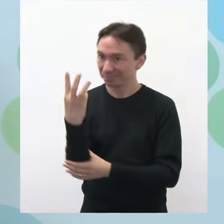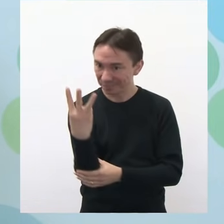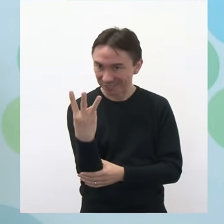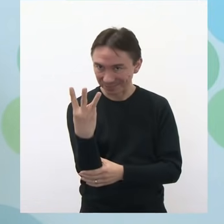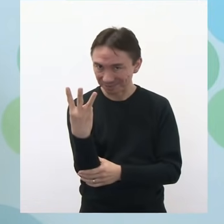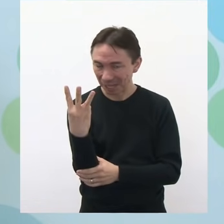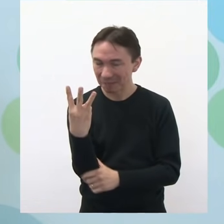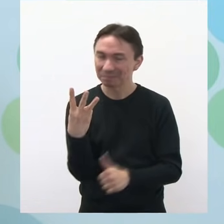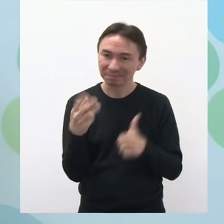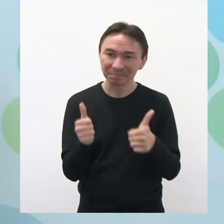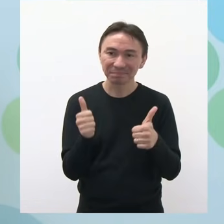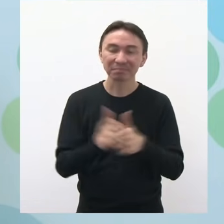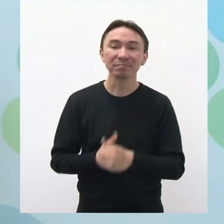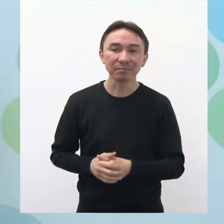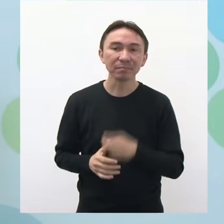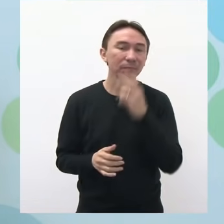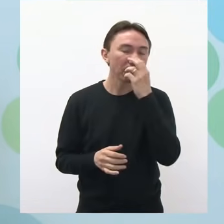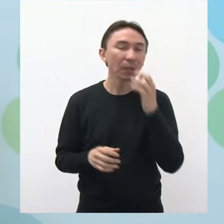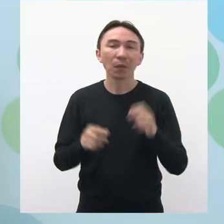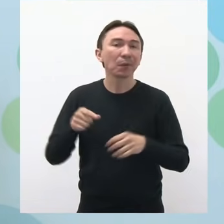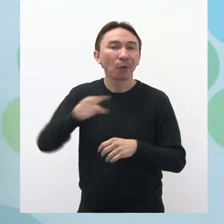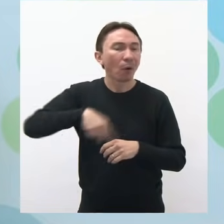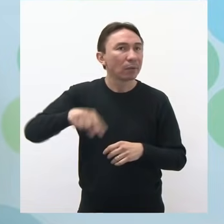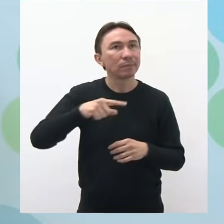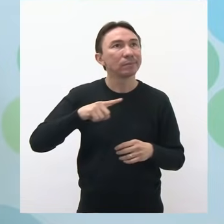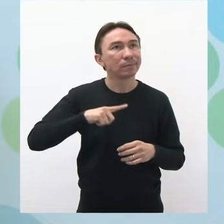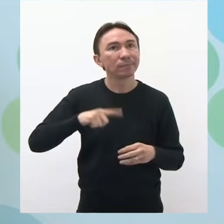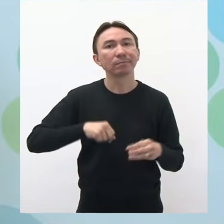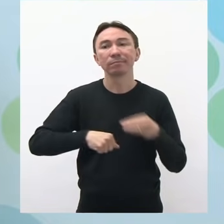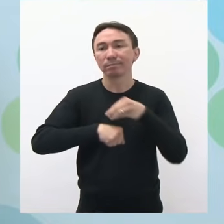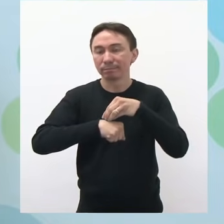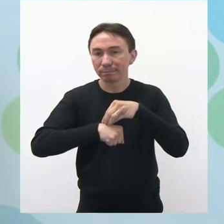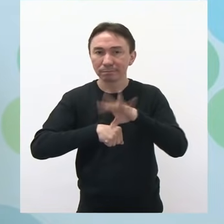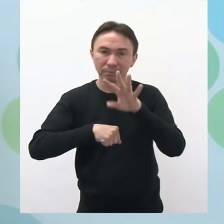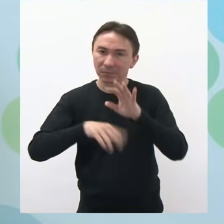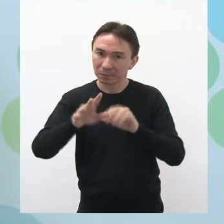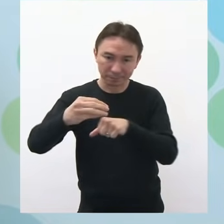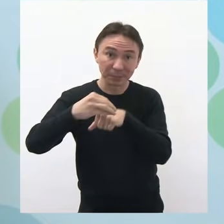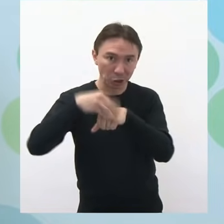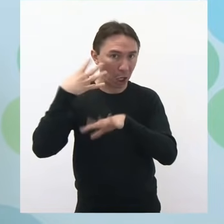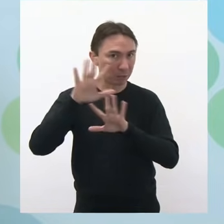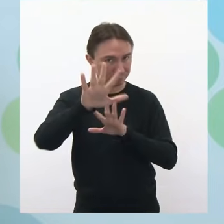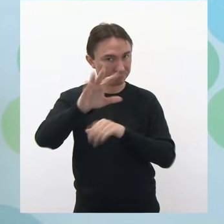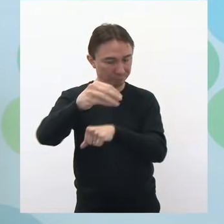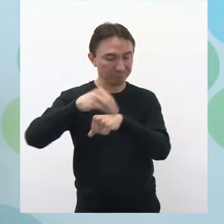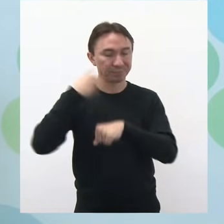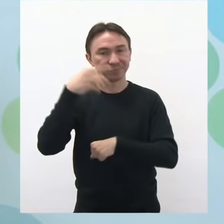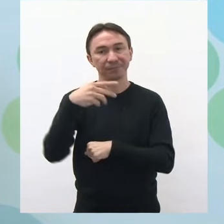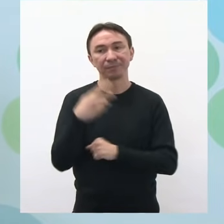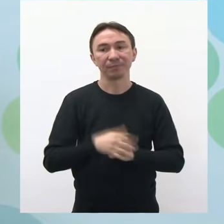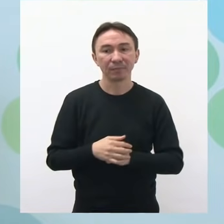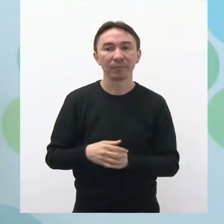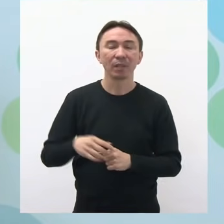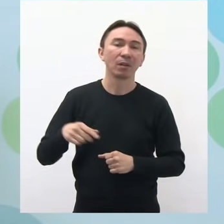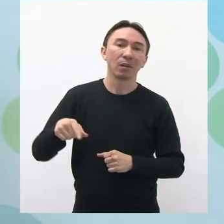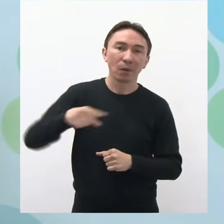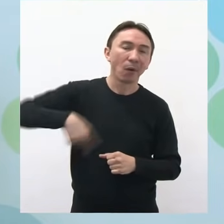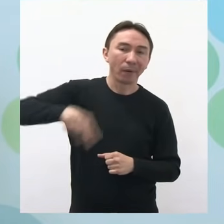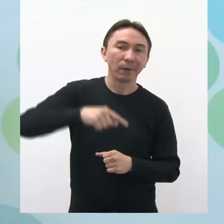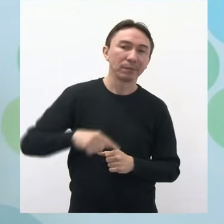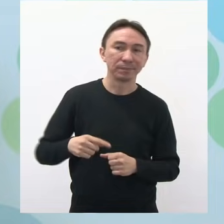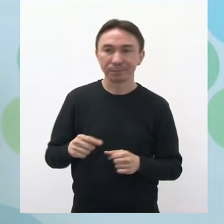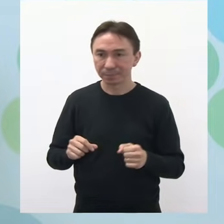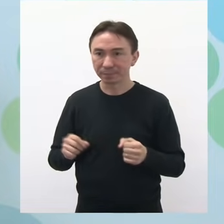E aí, nós vamos dar dicas e pensar... Vocês vão dar dicas, né? E nós vamos pensar aqui.